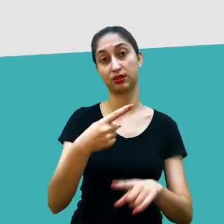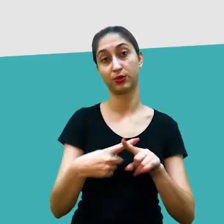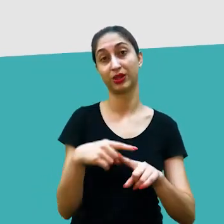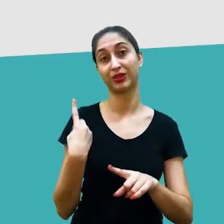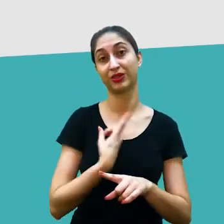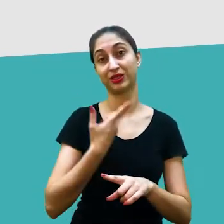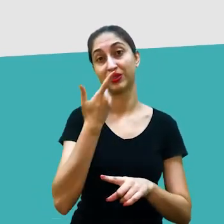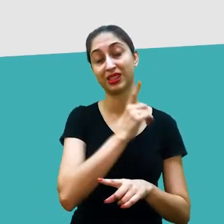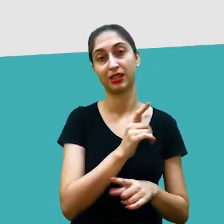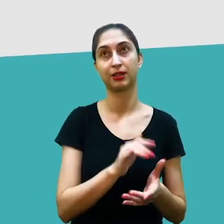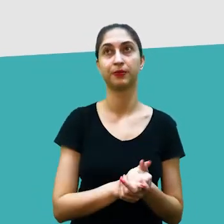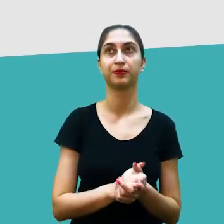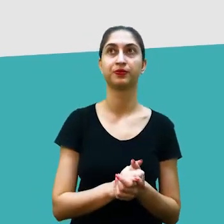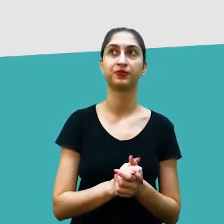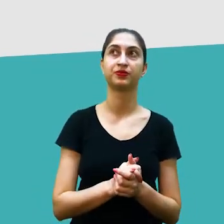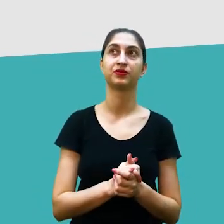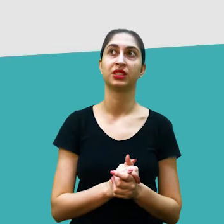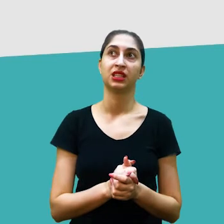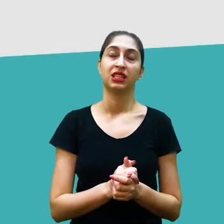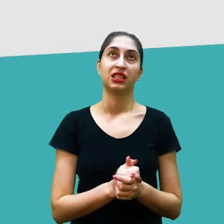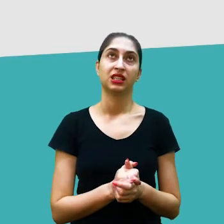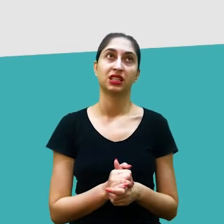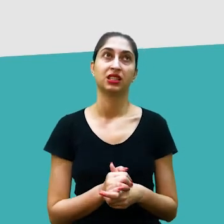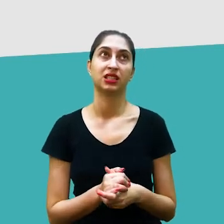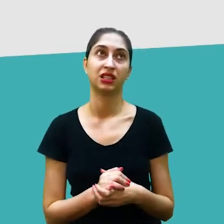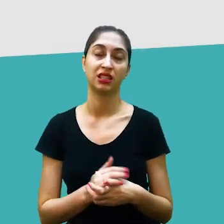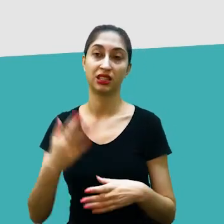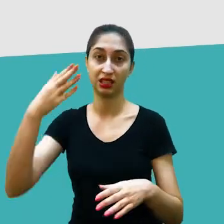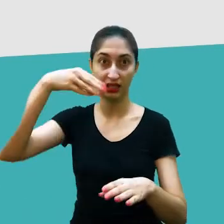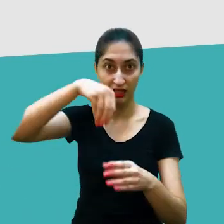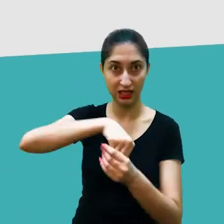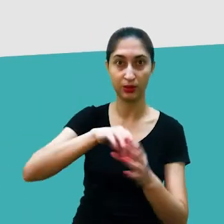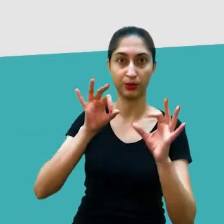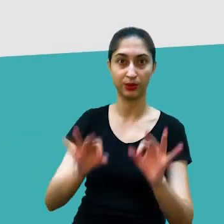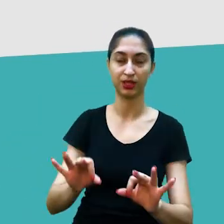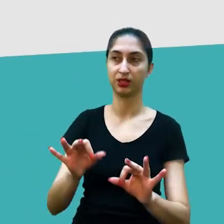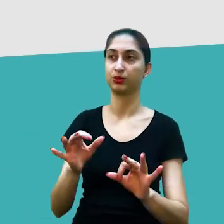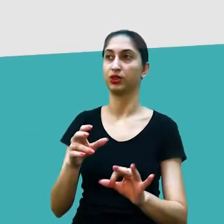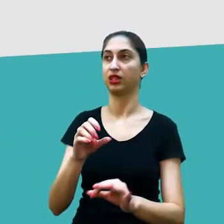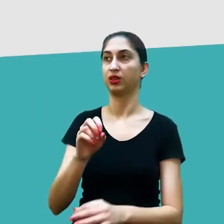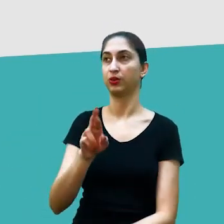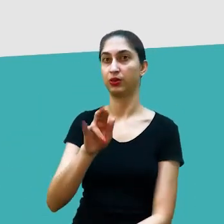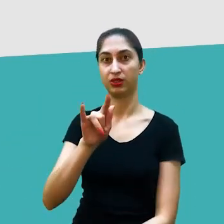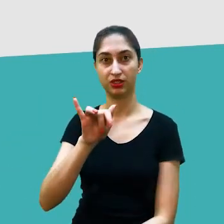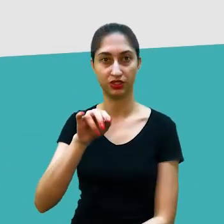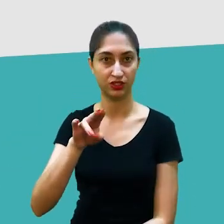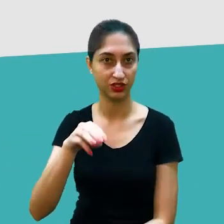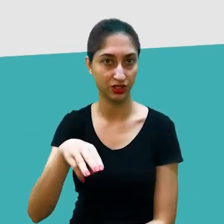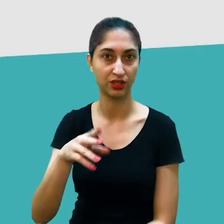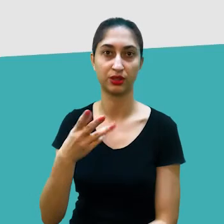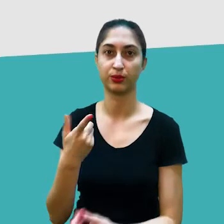entra, a gente mergulha realmente na origem daquele produto que a gente